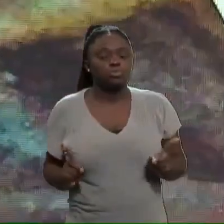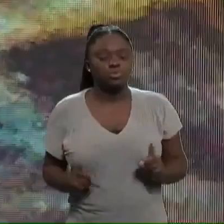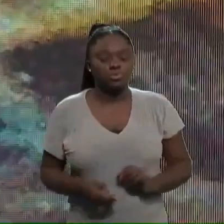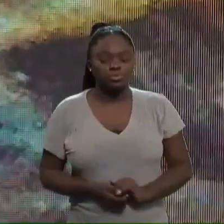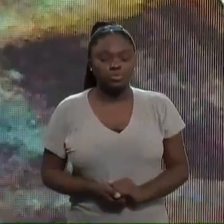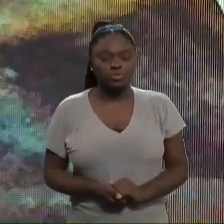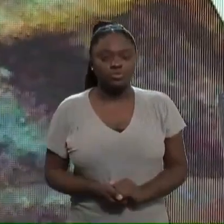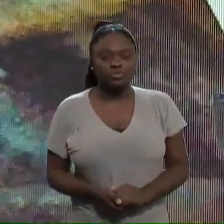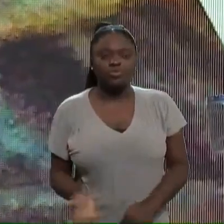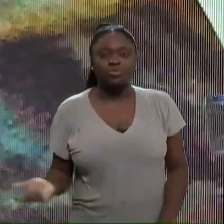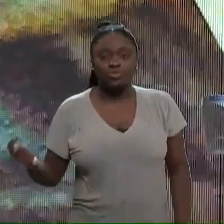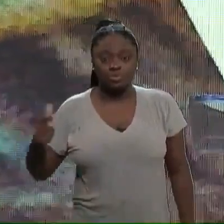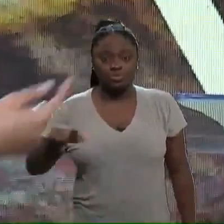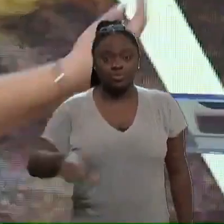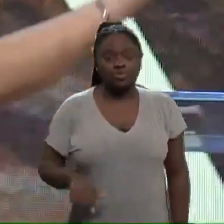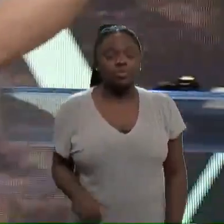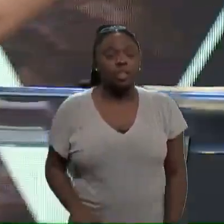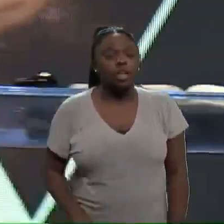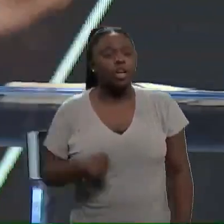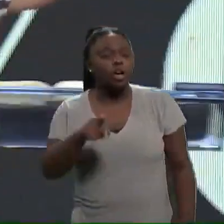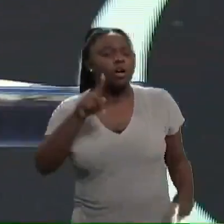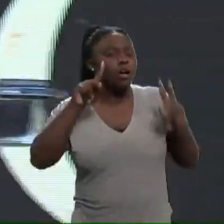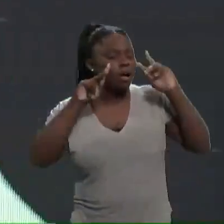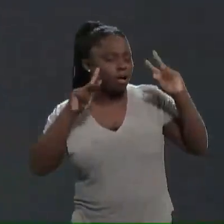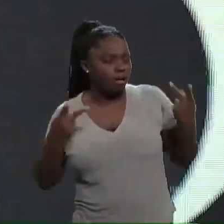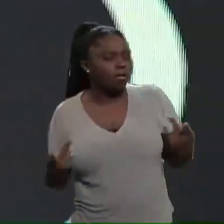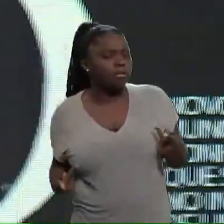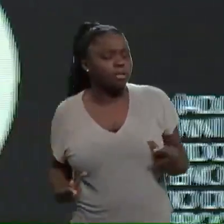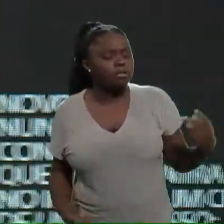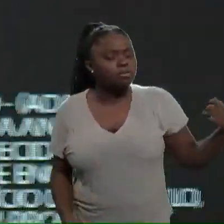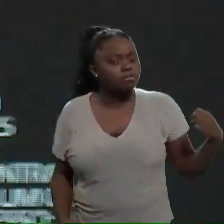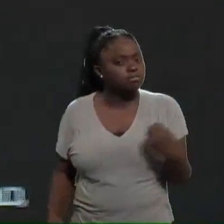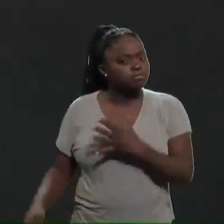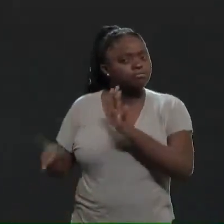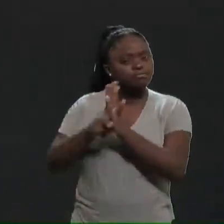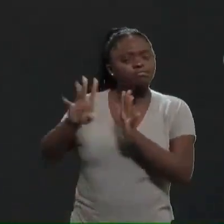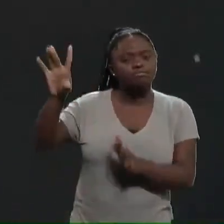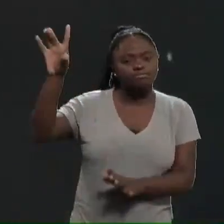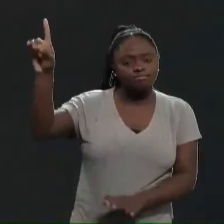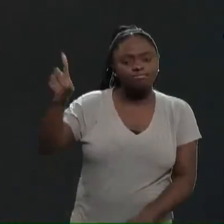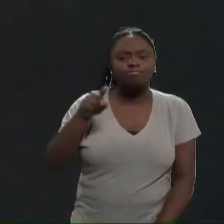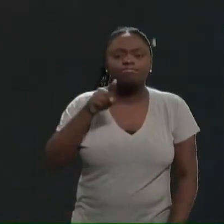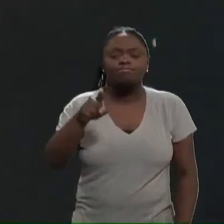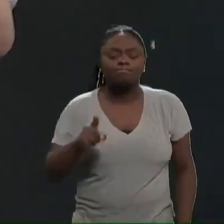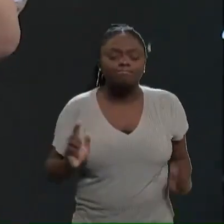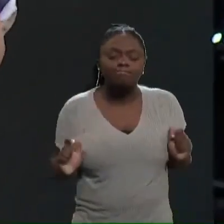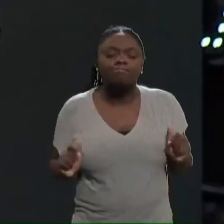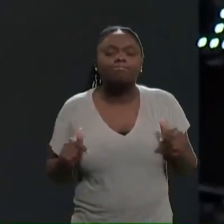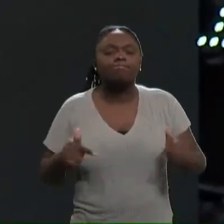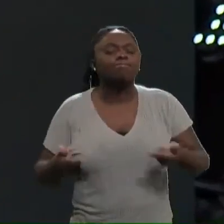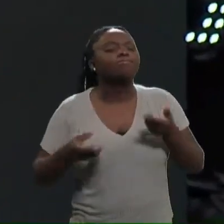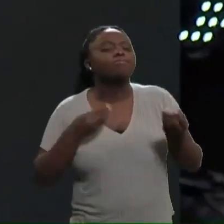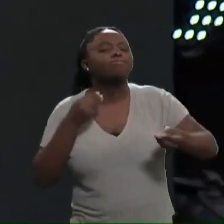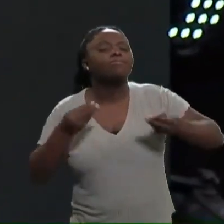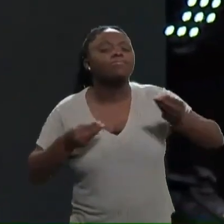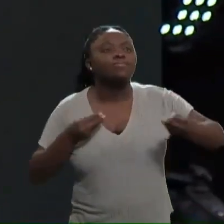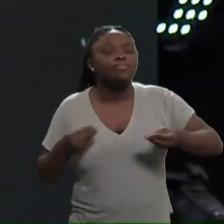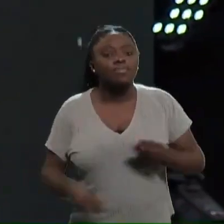Vou falar de novo. Quando você reconhece que o novo vem de Deus, você se posiciona no lugar